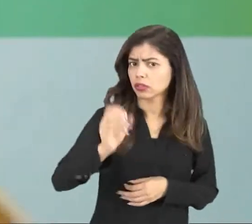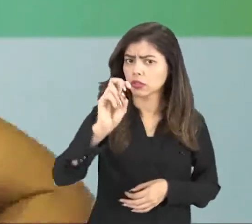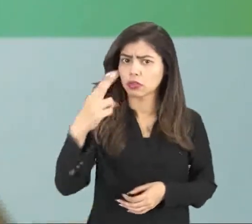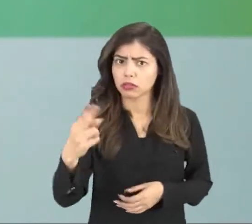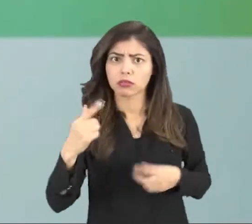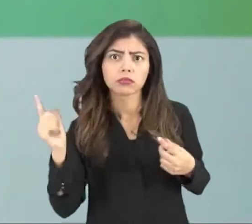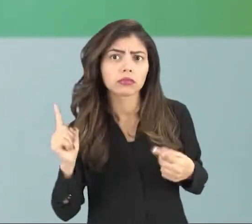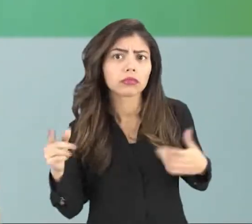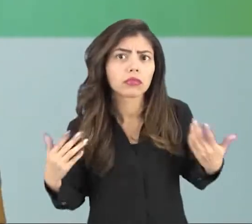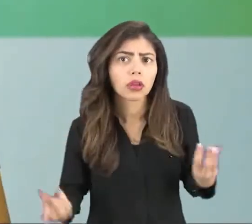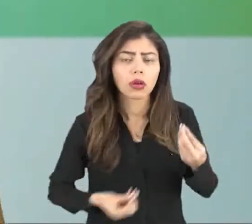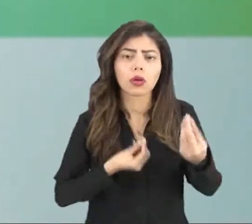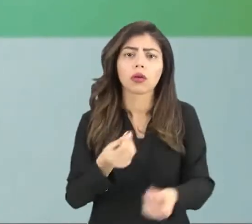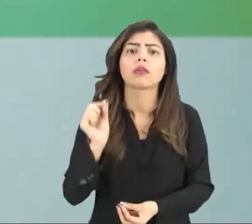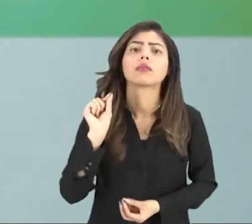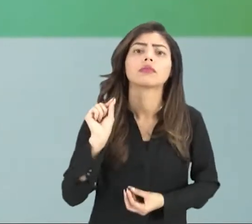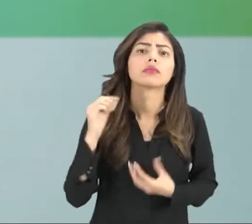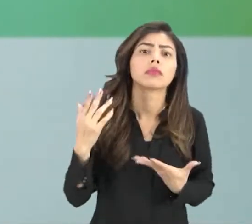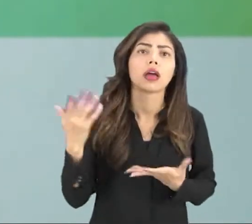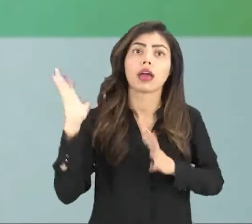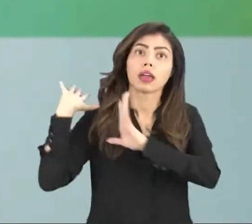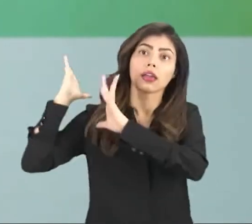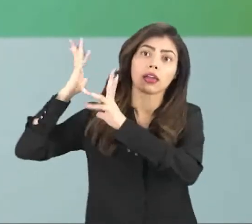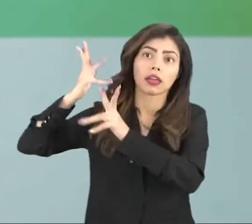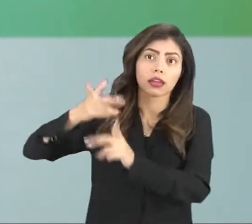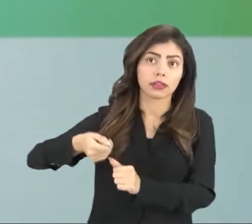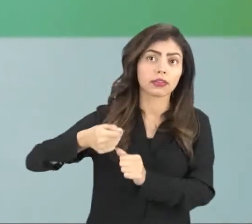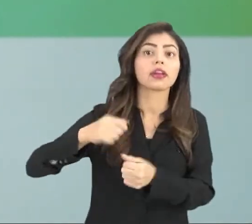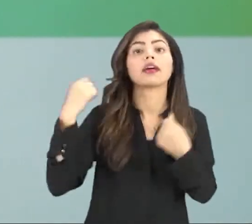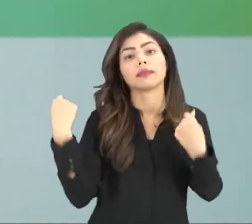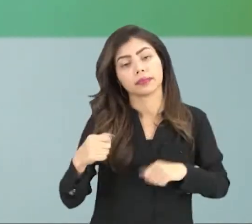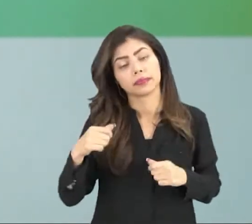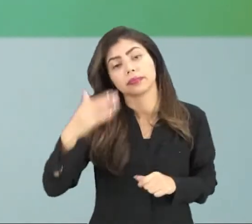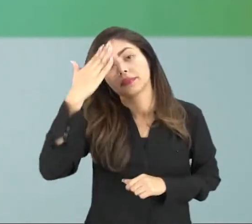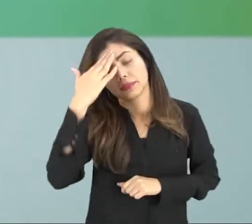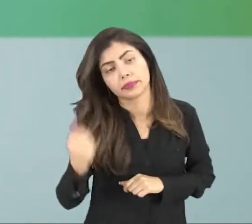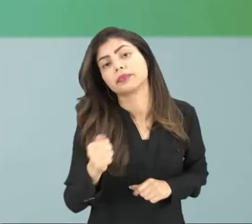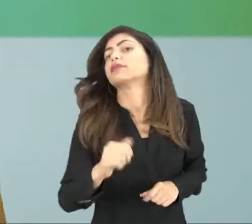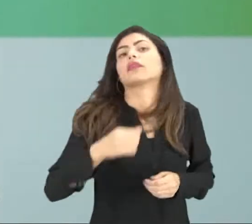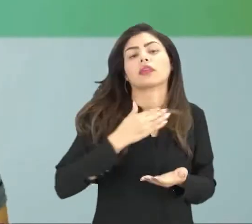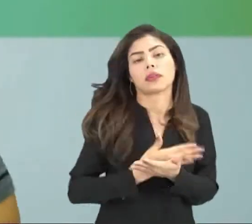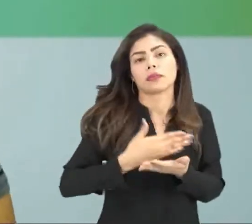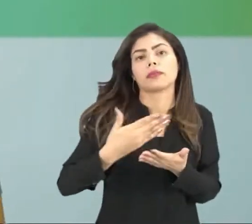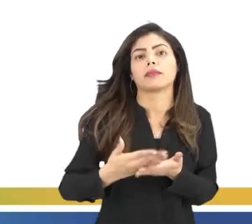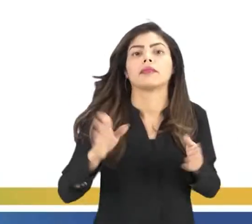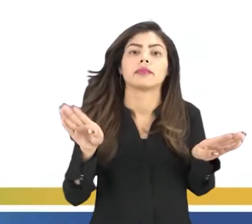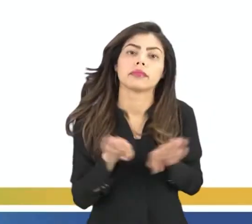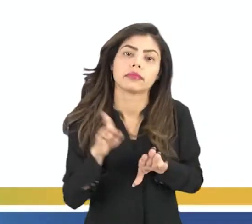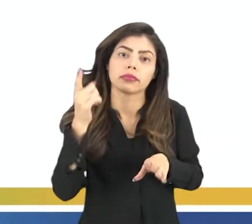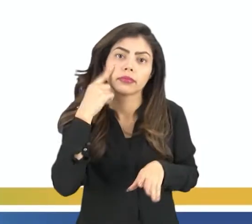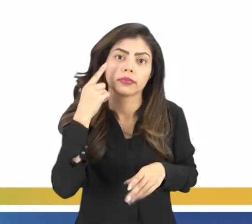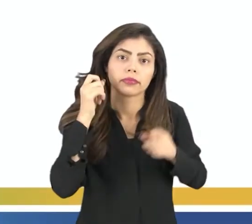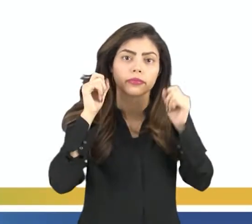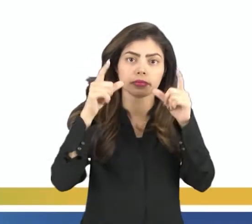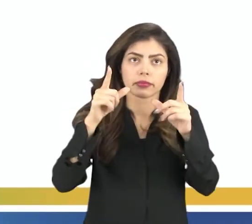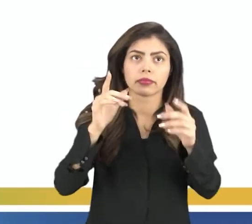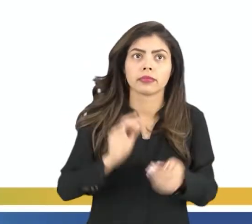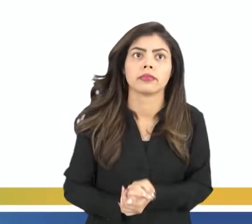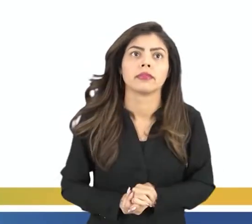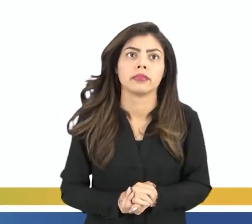está correto? O que eu posso fazer? A revisão. A revisão é muito importante. A começar, você tem que prestar atenção